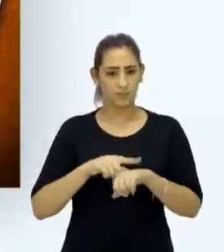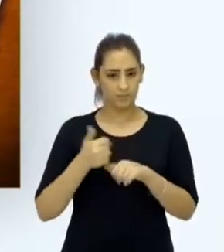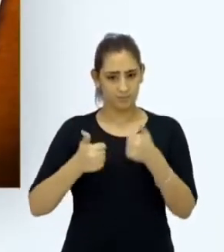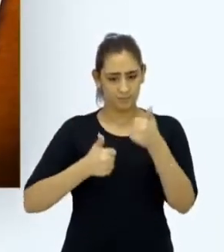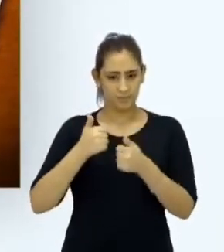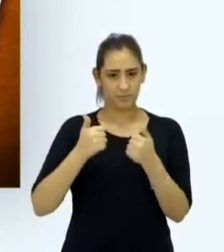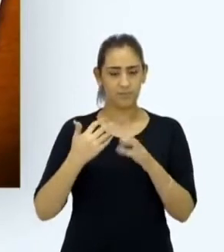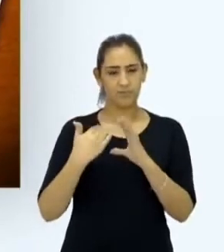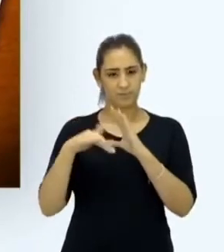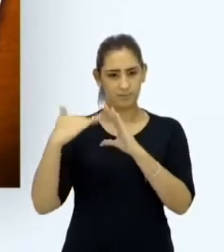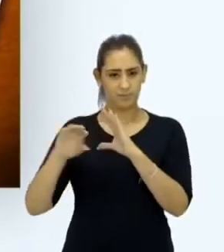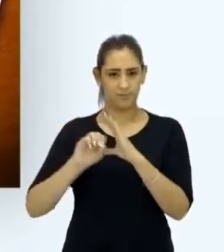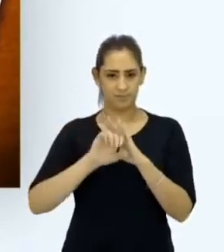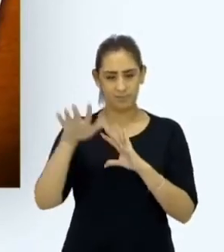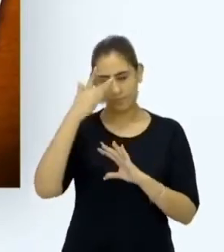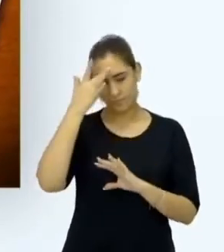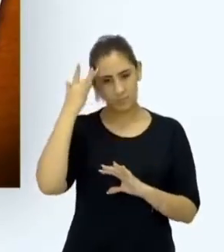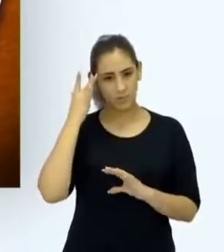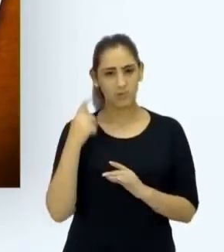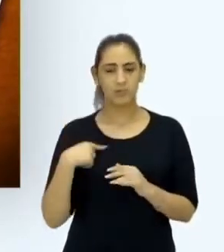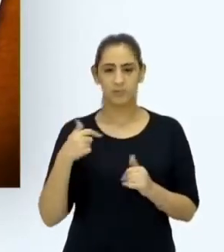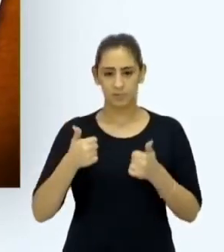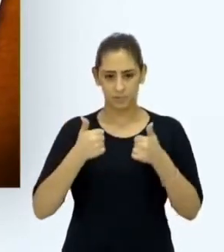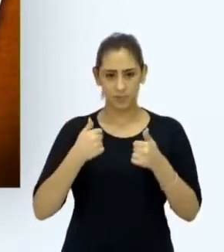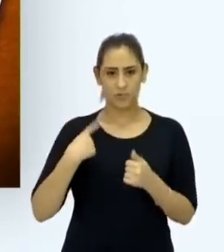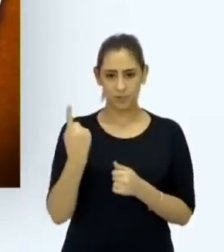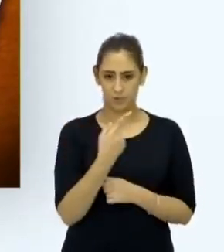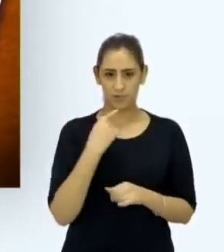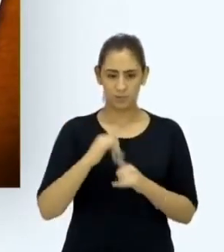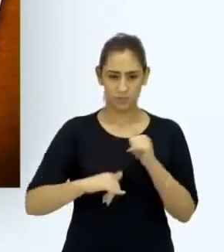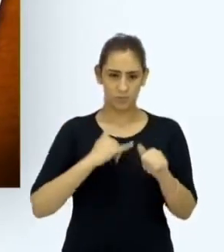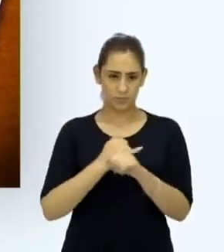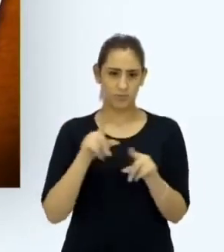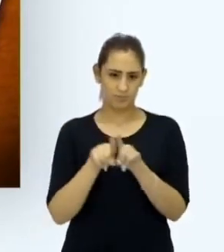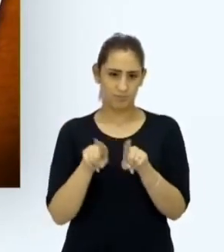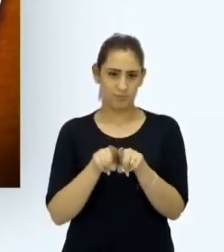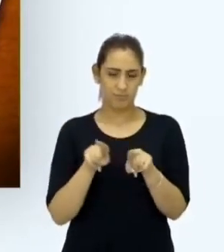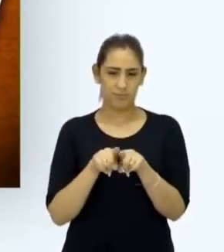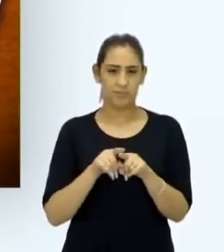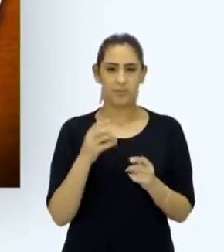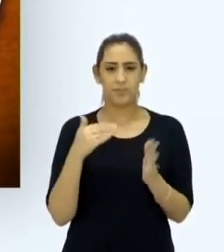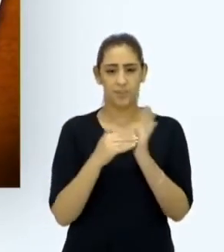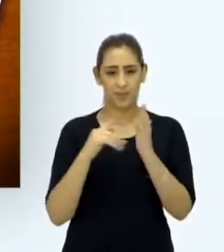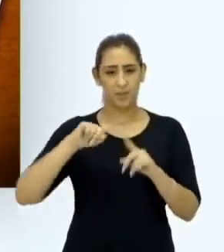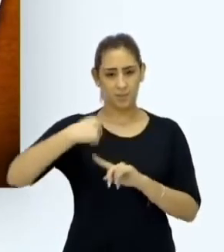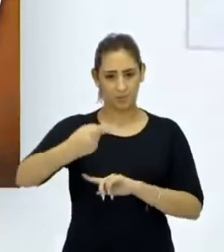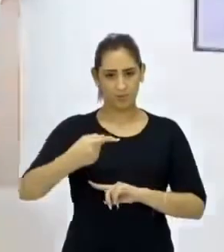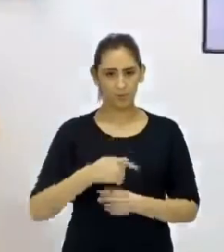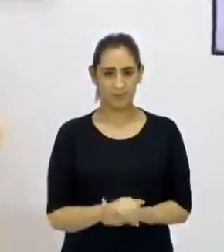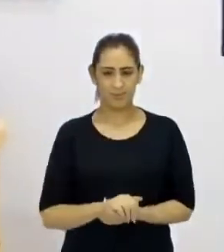Não deixe também de assinar nosso canal e nos ajudar a disseminar informação pelo país. Até a próxima!